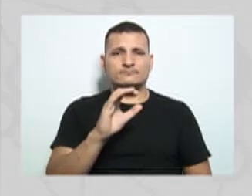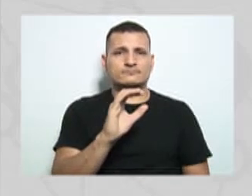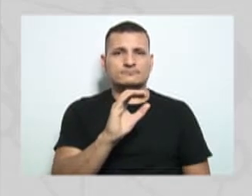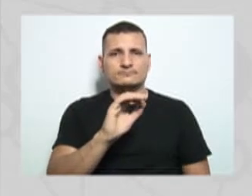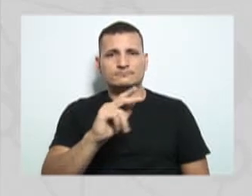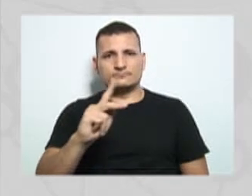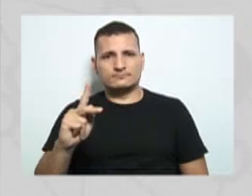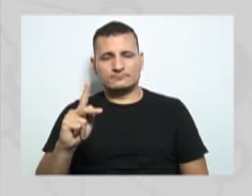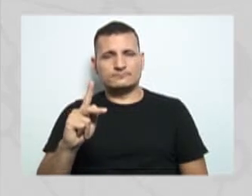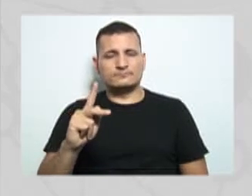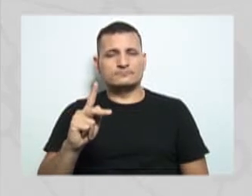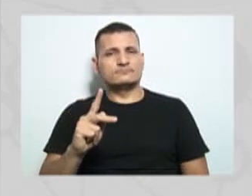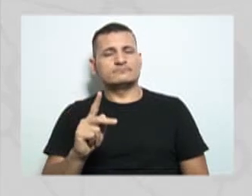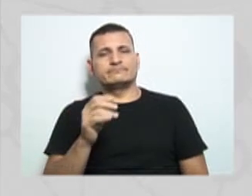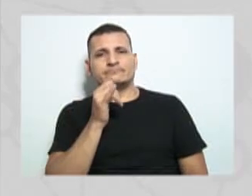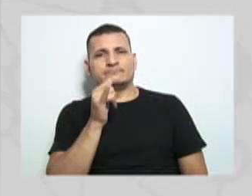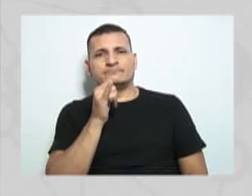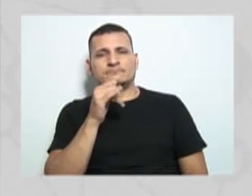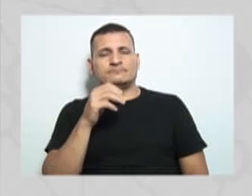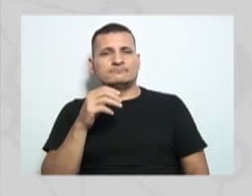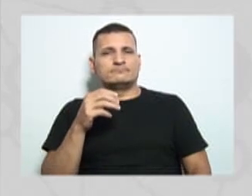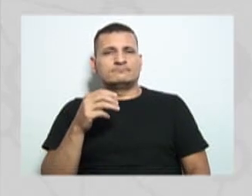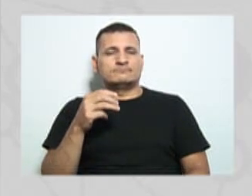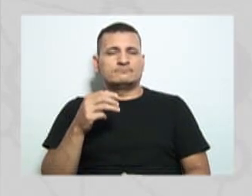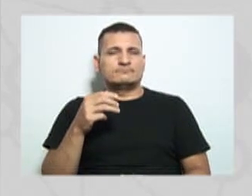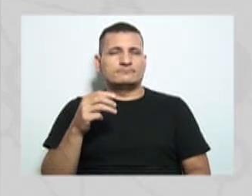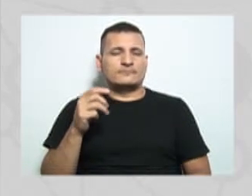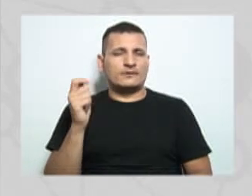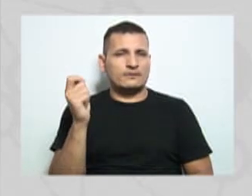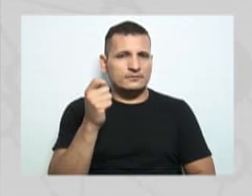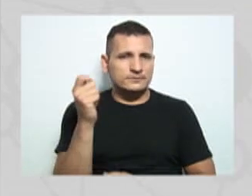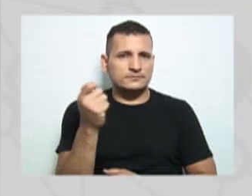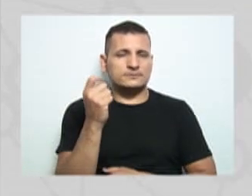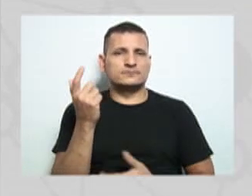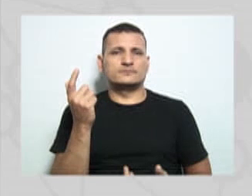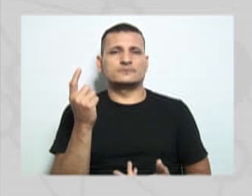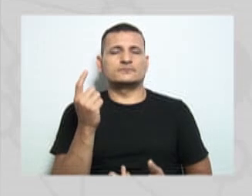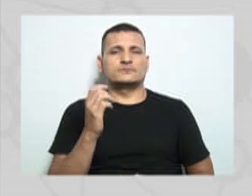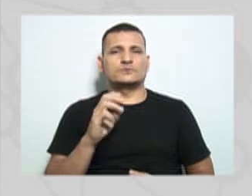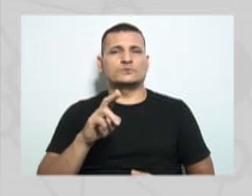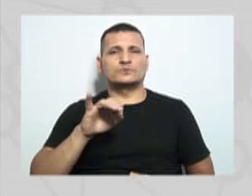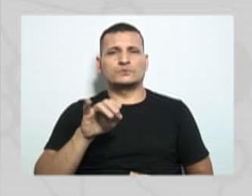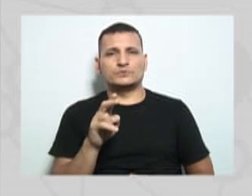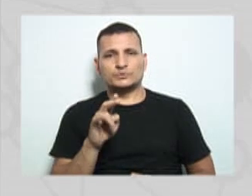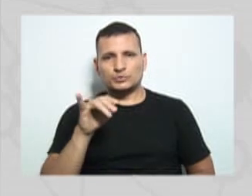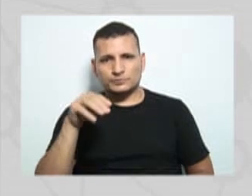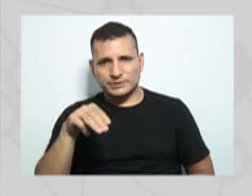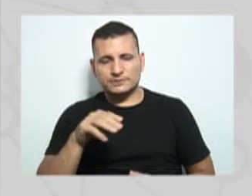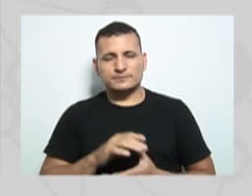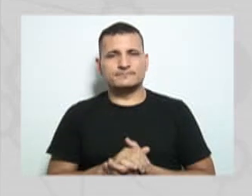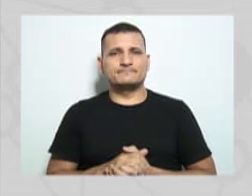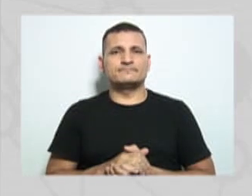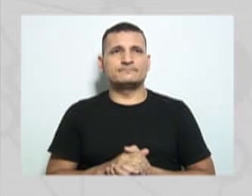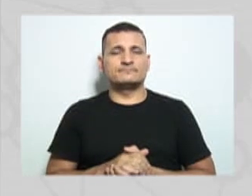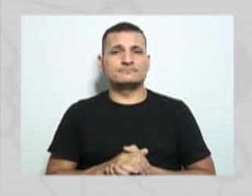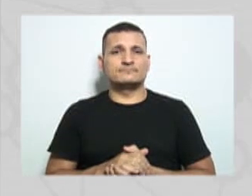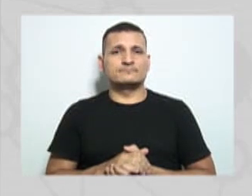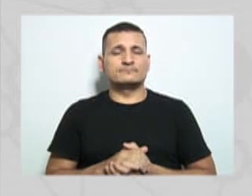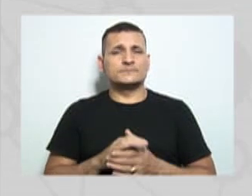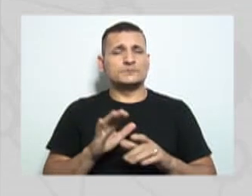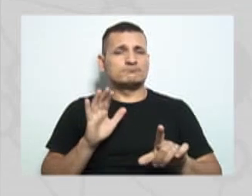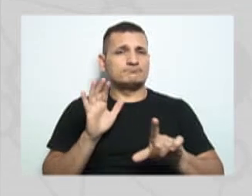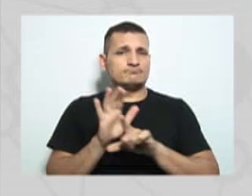constituída no município de Ariquemes, no município de Cujubim, vai ser de acordo com